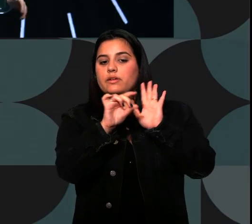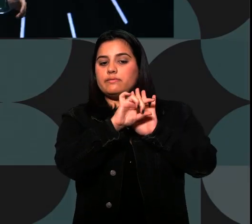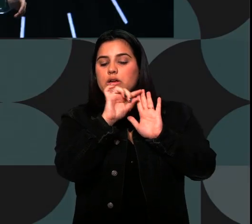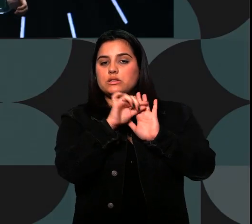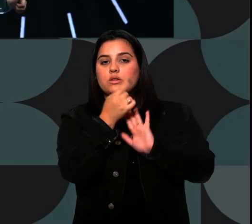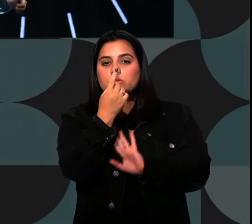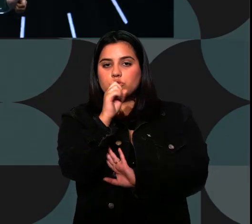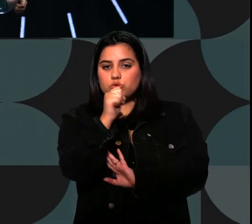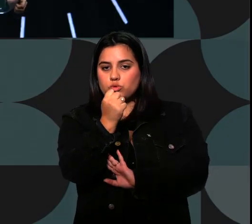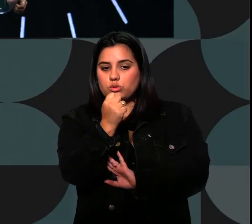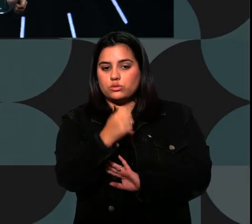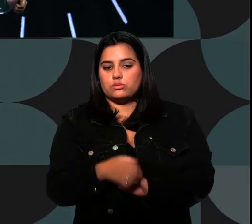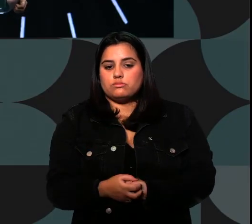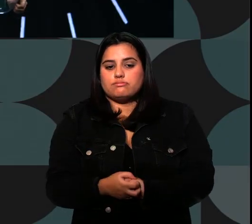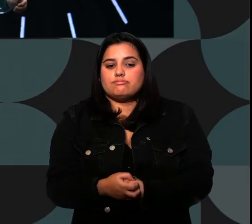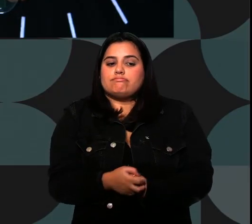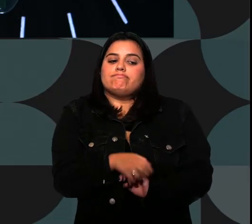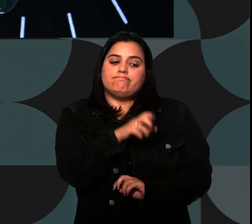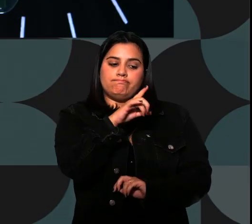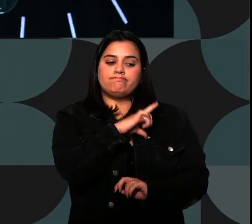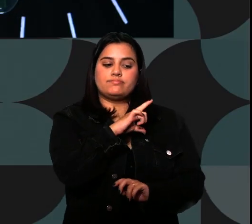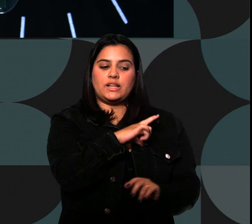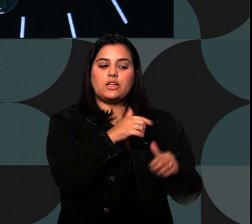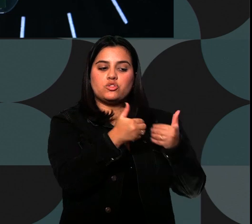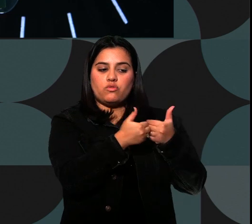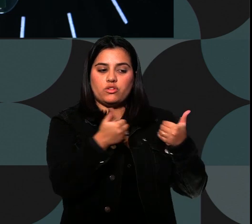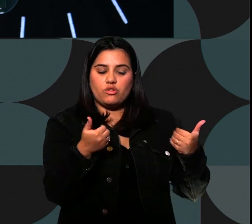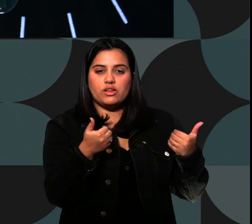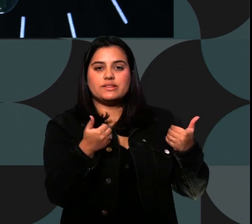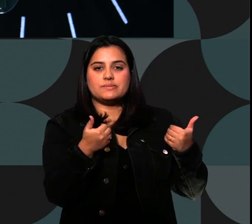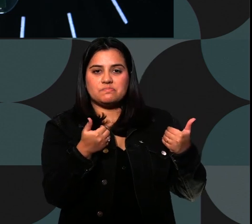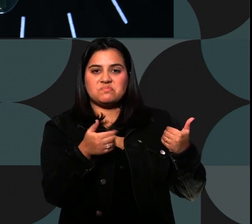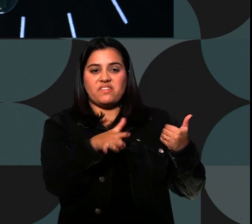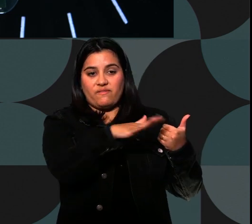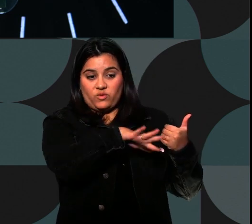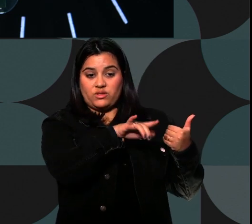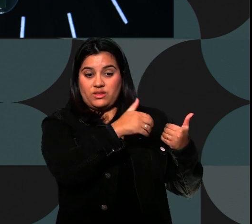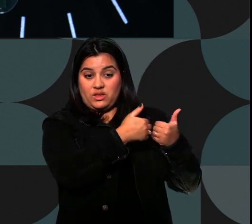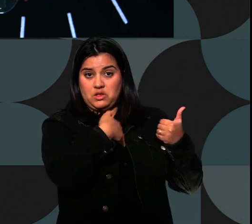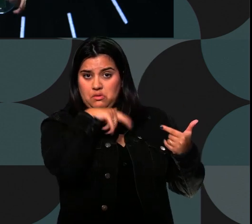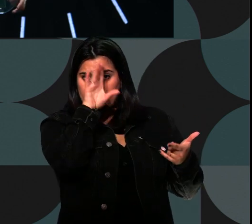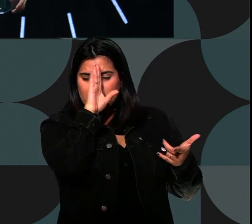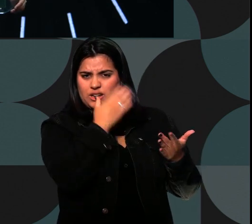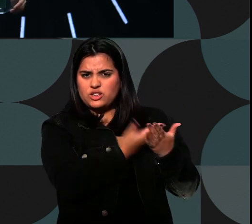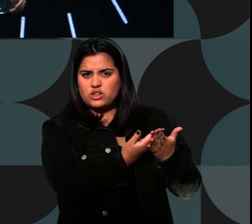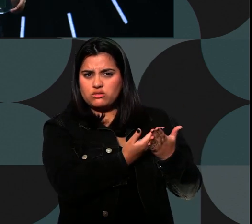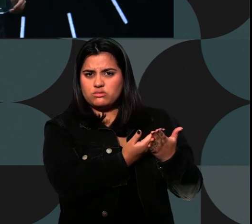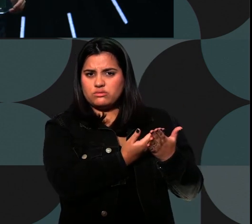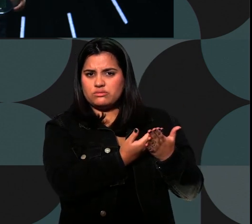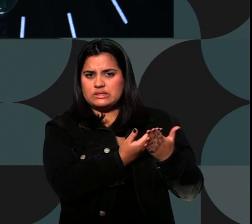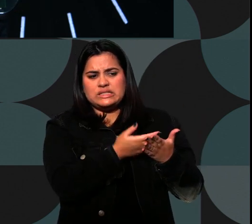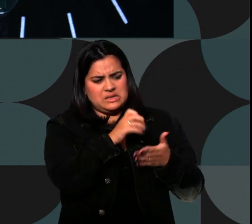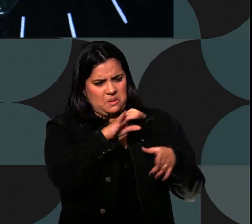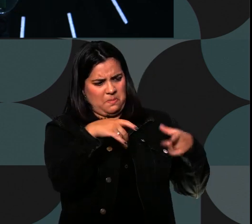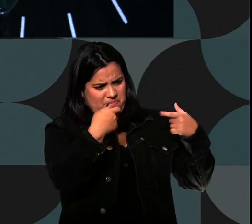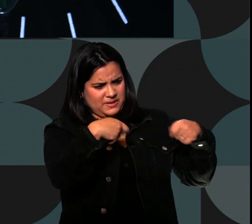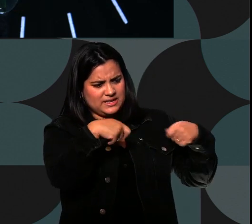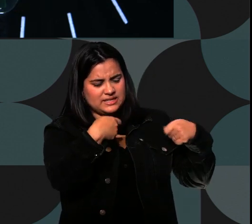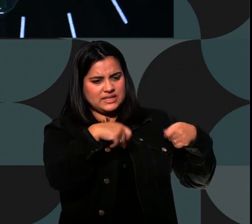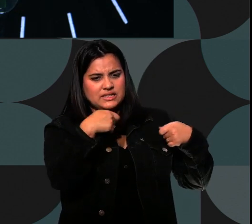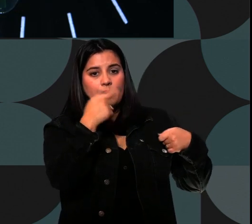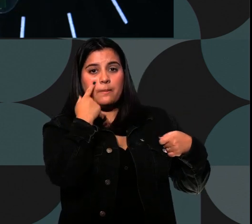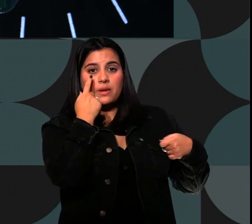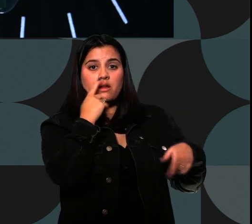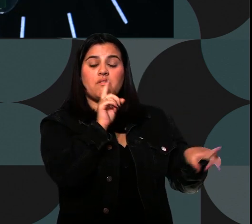ouço que há divisões quando vocês se reúnem como igreja, e até certo ponto eu creio. Suponho que seja necessário haver divisões entre vocês para